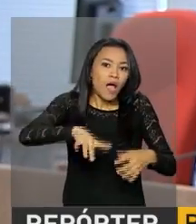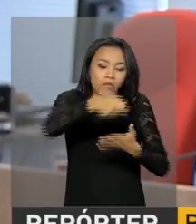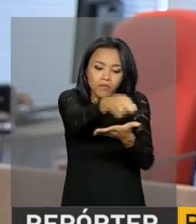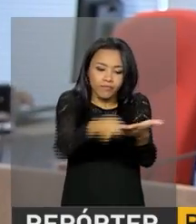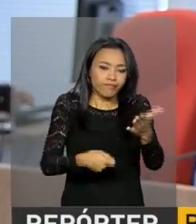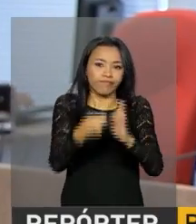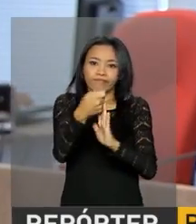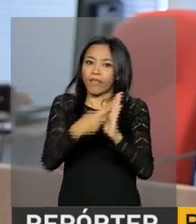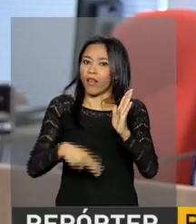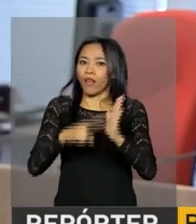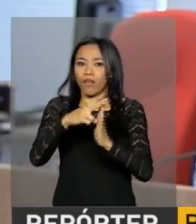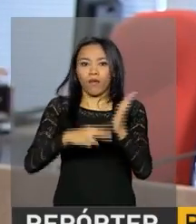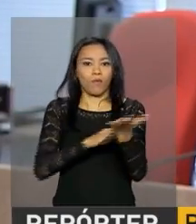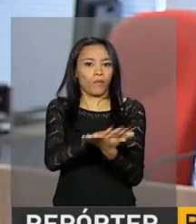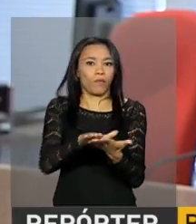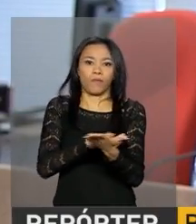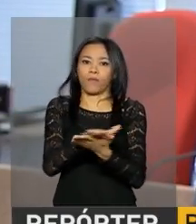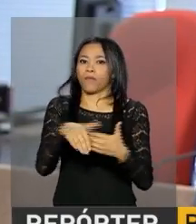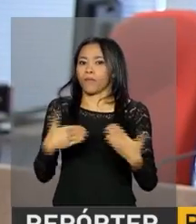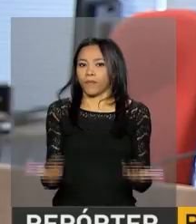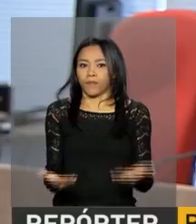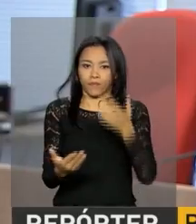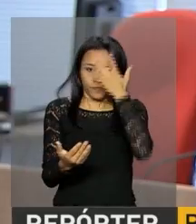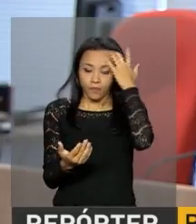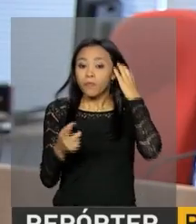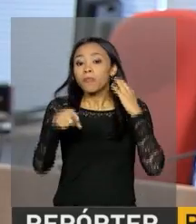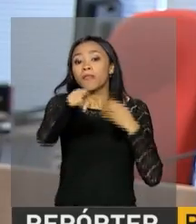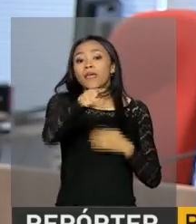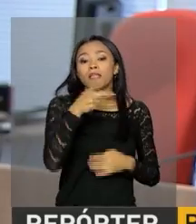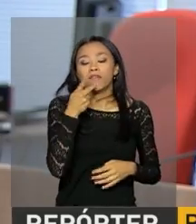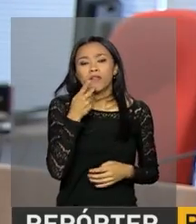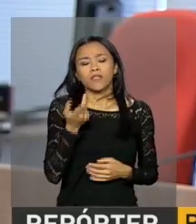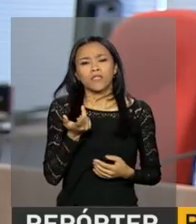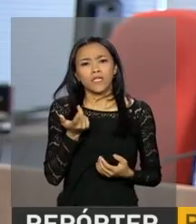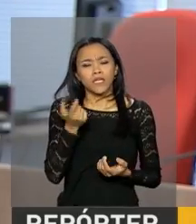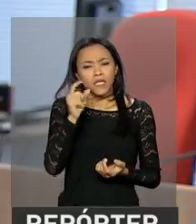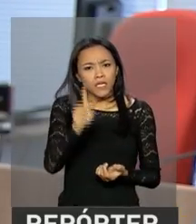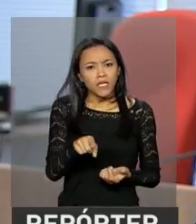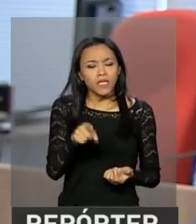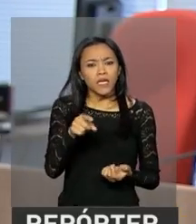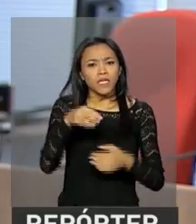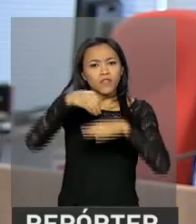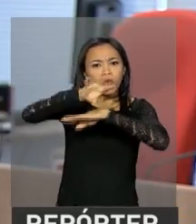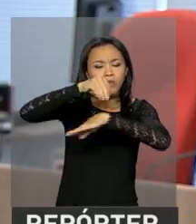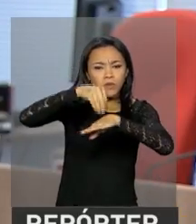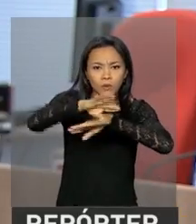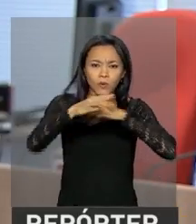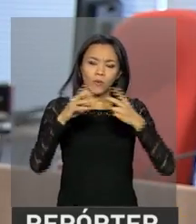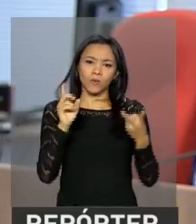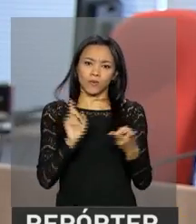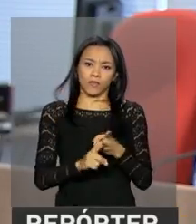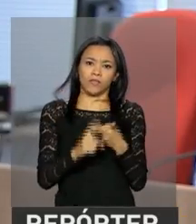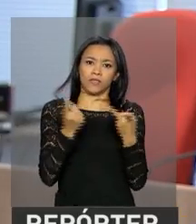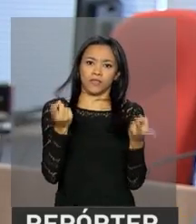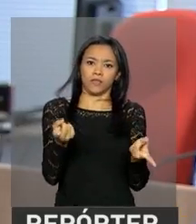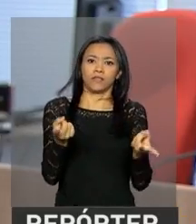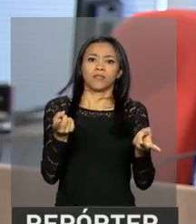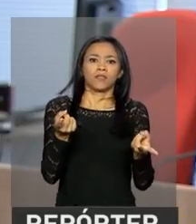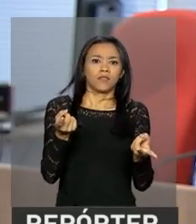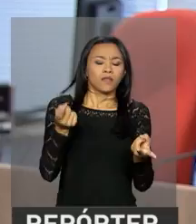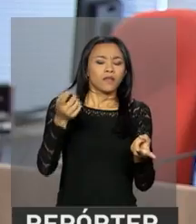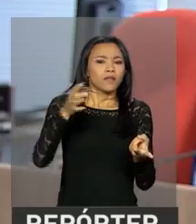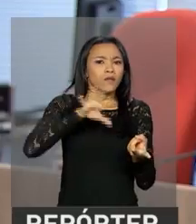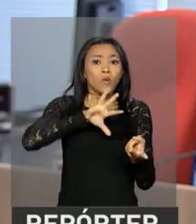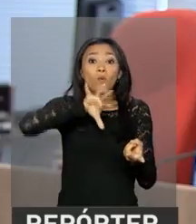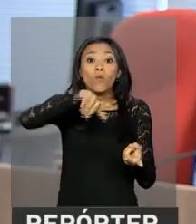informações que permite tanto melhor atendimento às pessoas também é trabalhoso resgatados quando você